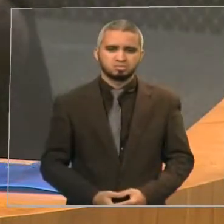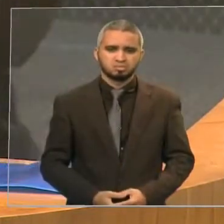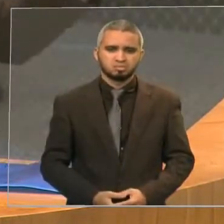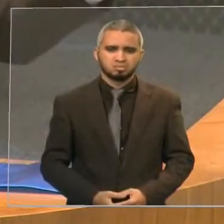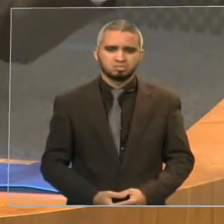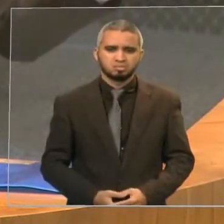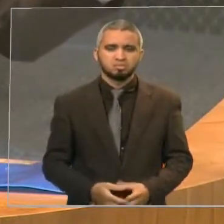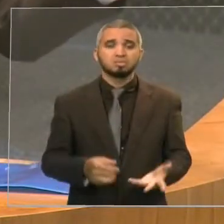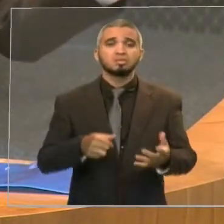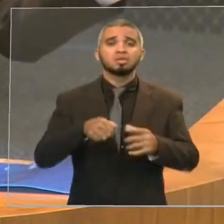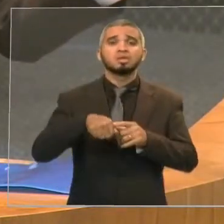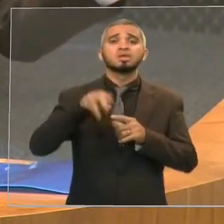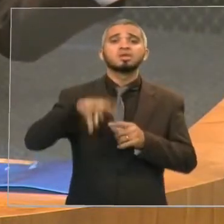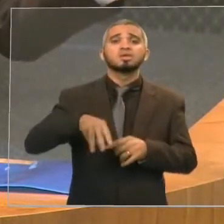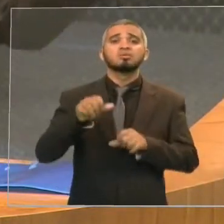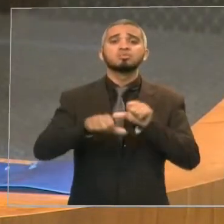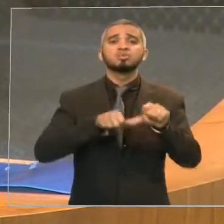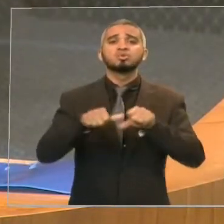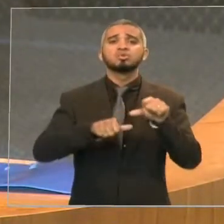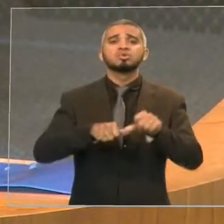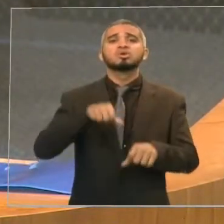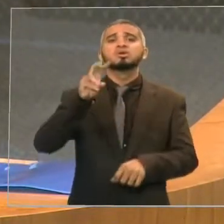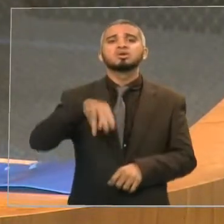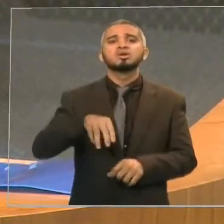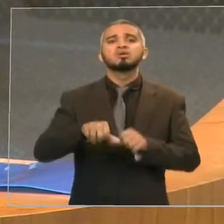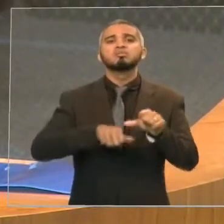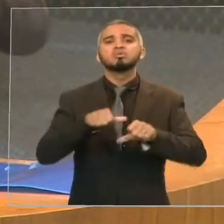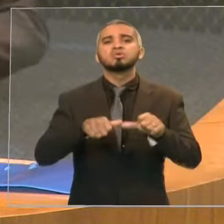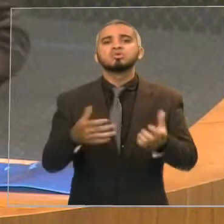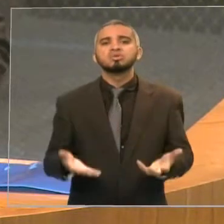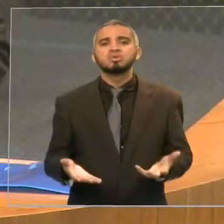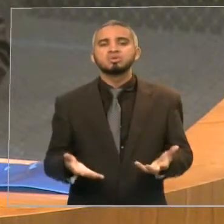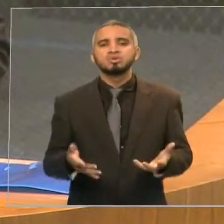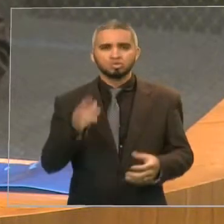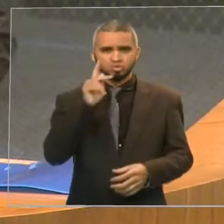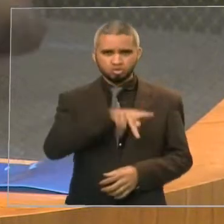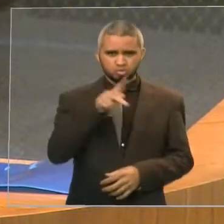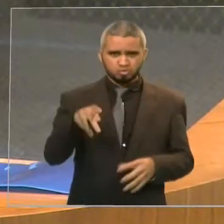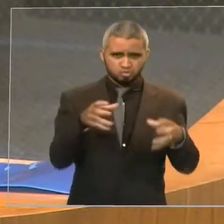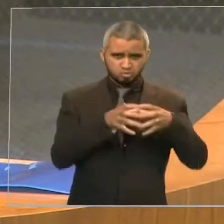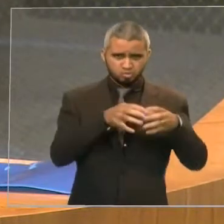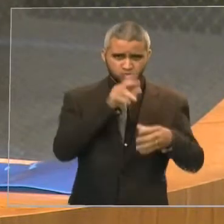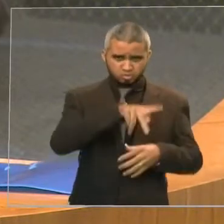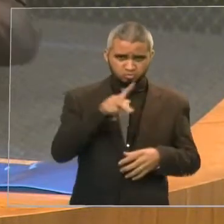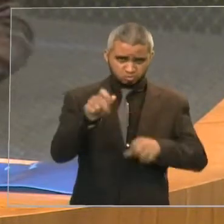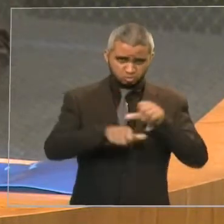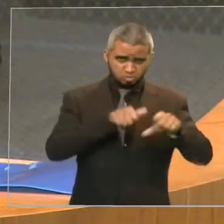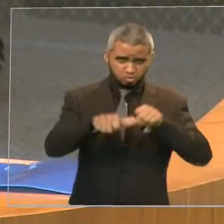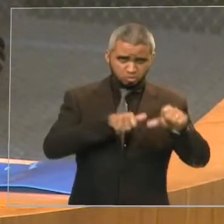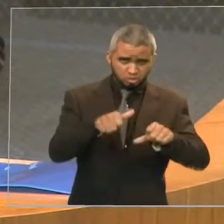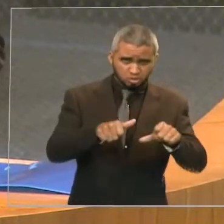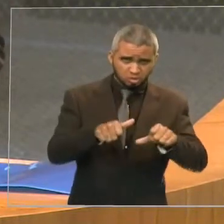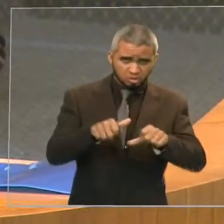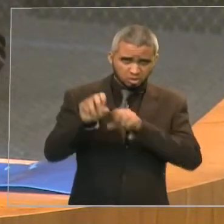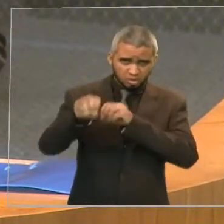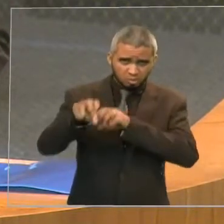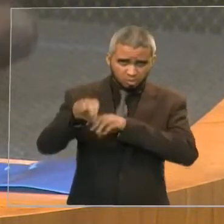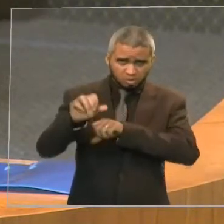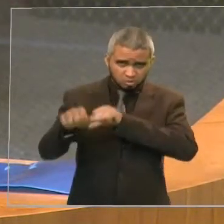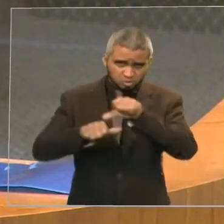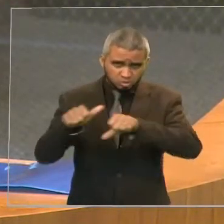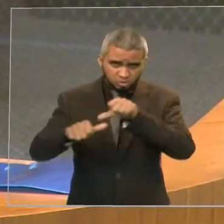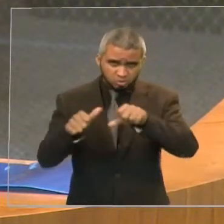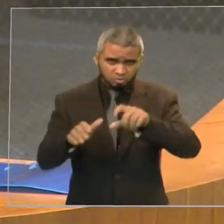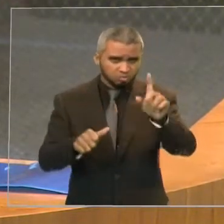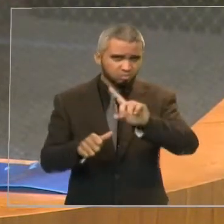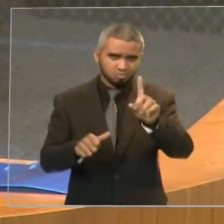eu pergunto, quem mudou? Quem mudou não foram os professores. Quem mudou não foi a educação.